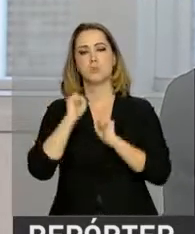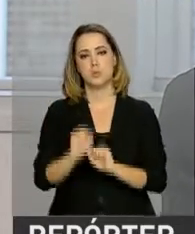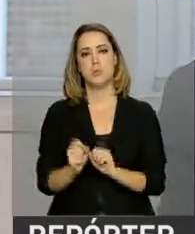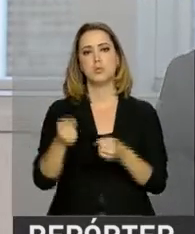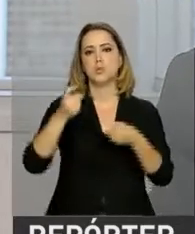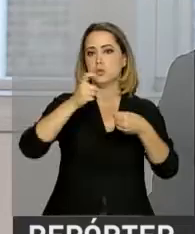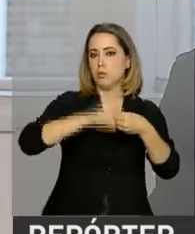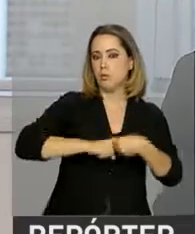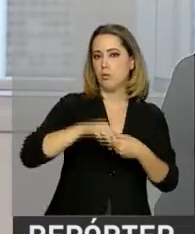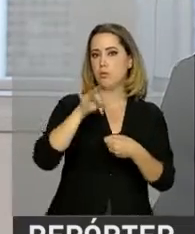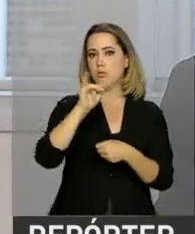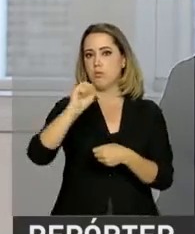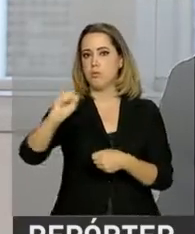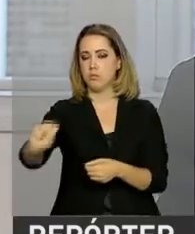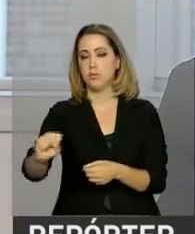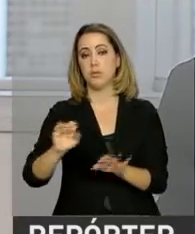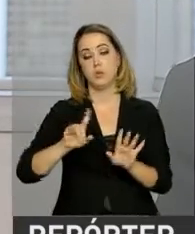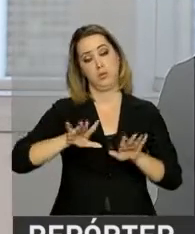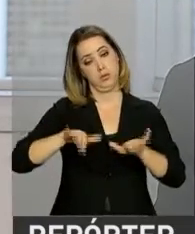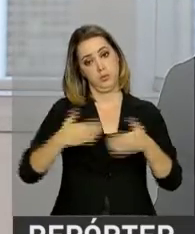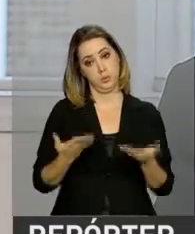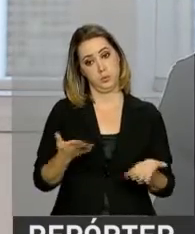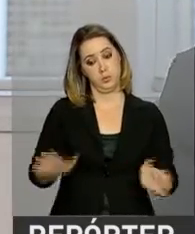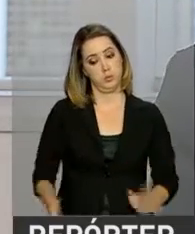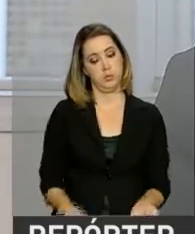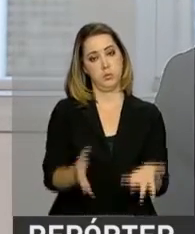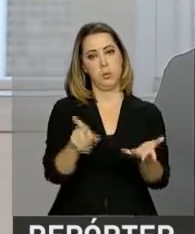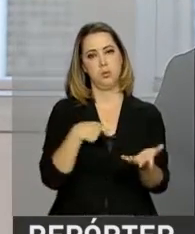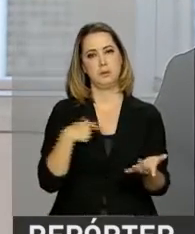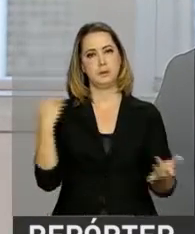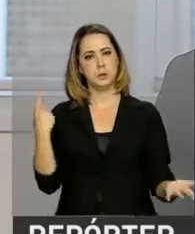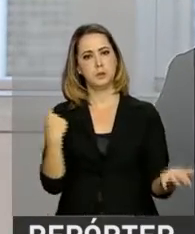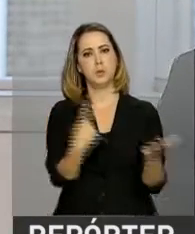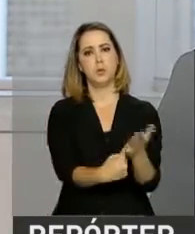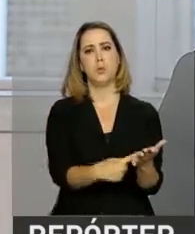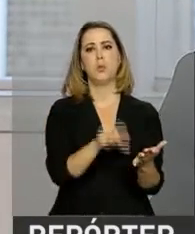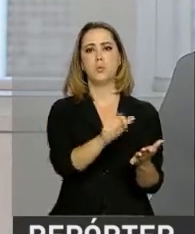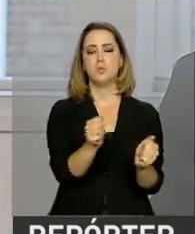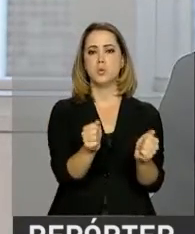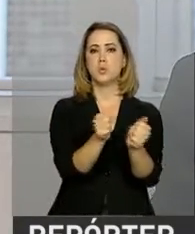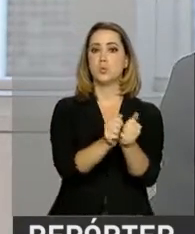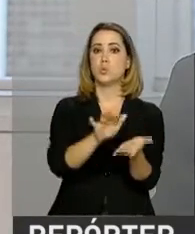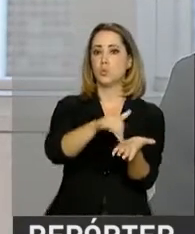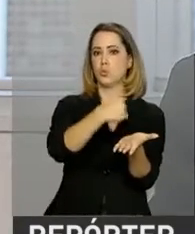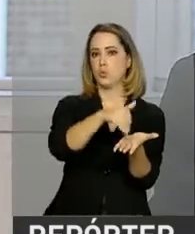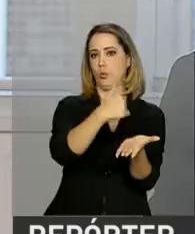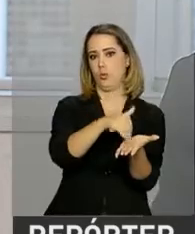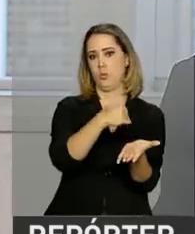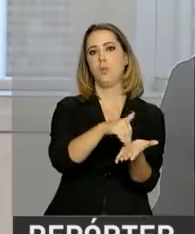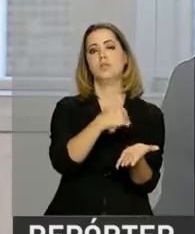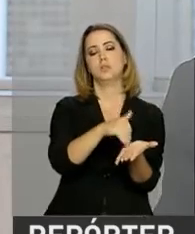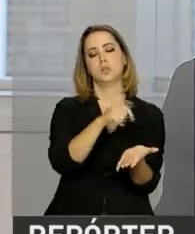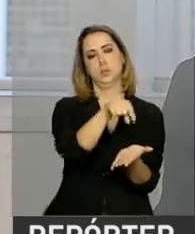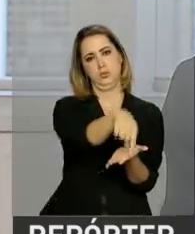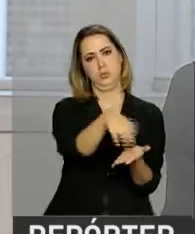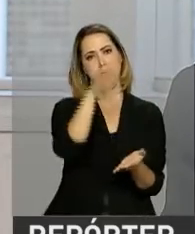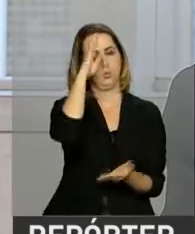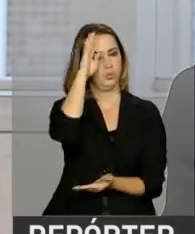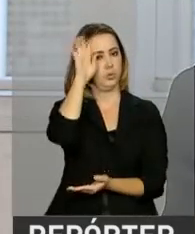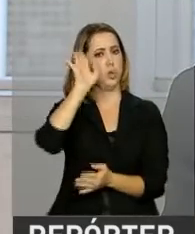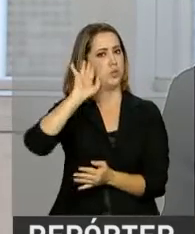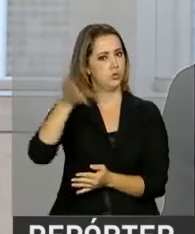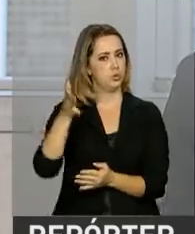problemas. Então, por isso que a gente estimula que ele case o aditamento de renovação junto com a matrícula. Né? Então está ali no processo, está